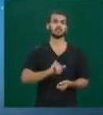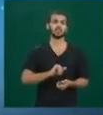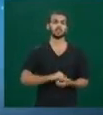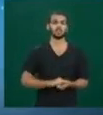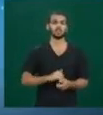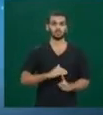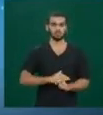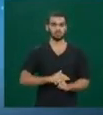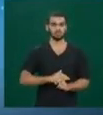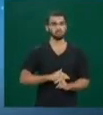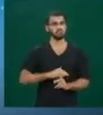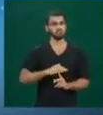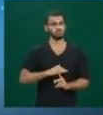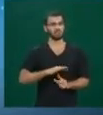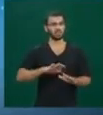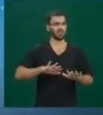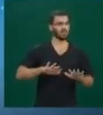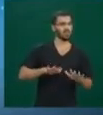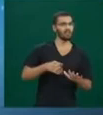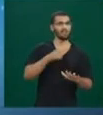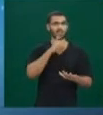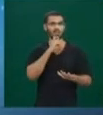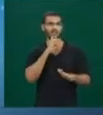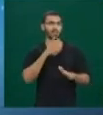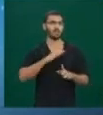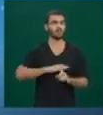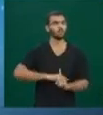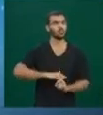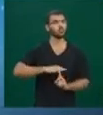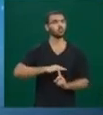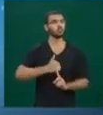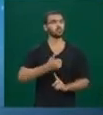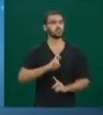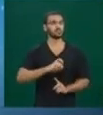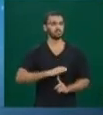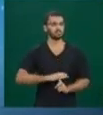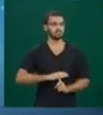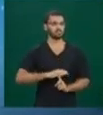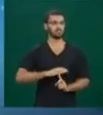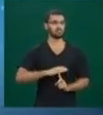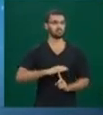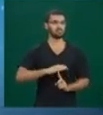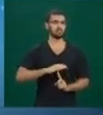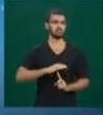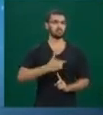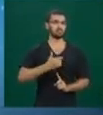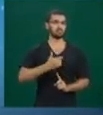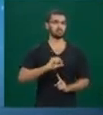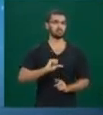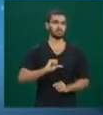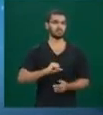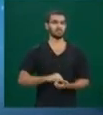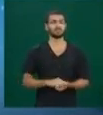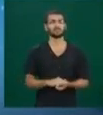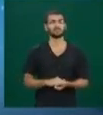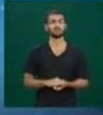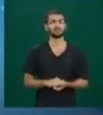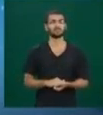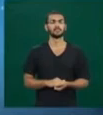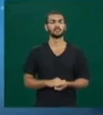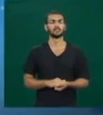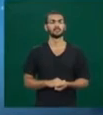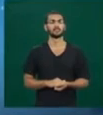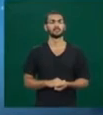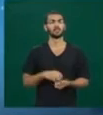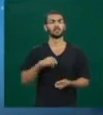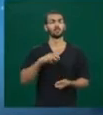dia começa com um clima um pouco mais fresco. Mínima prevista é de 15 graus e máxima de 29 no meio da tarde. Em